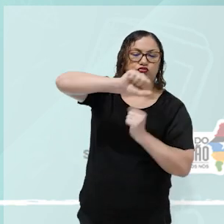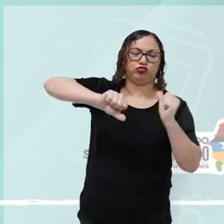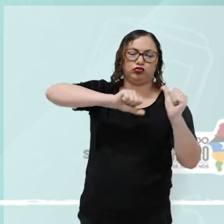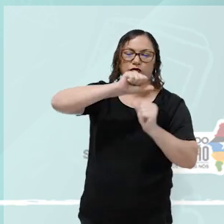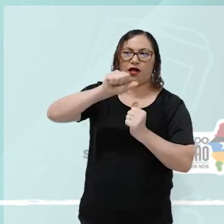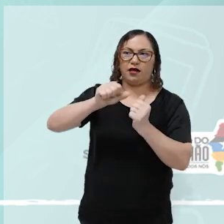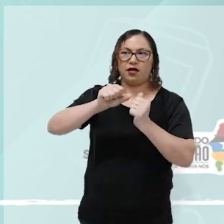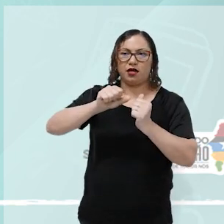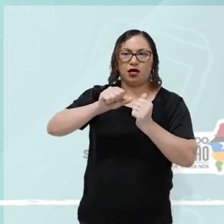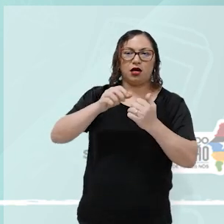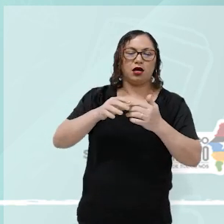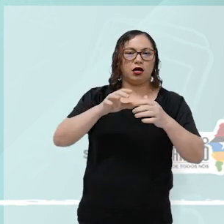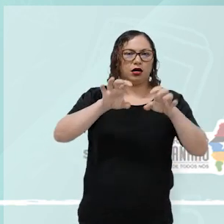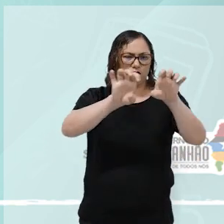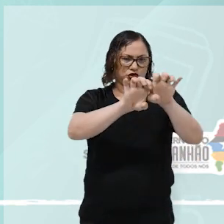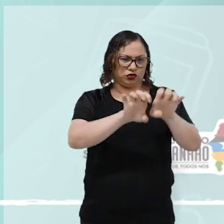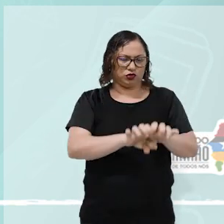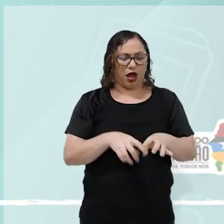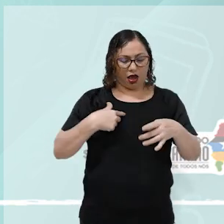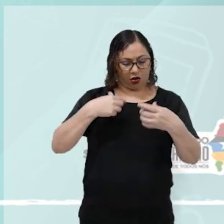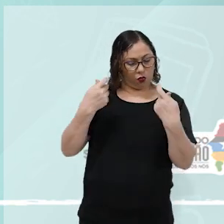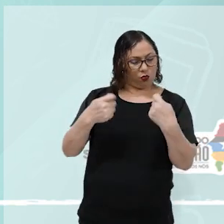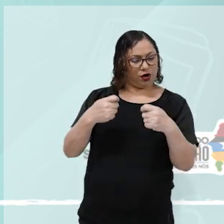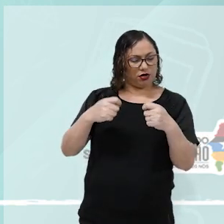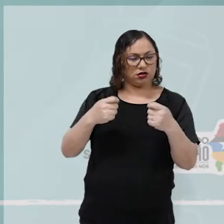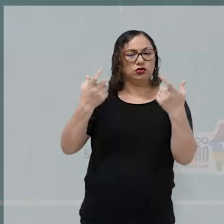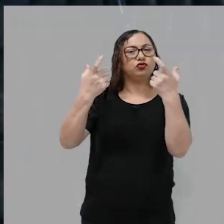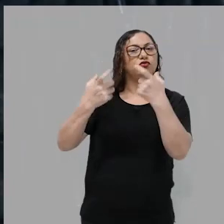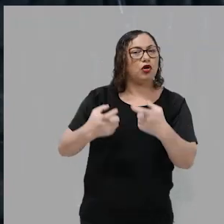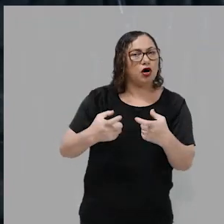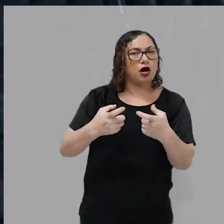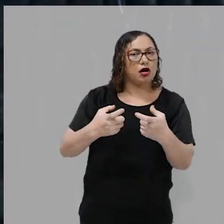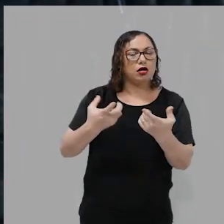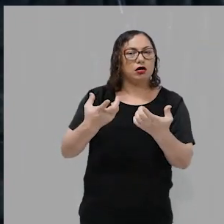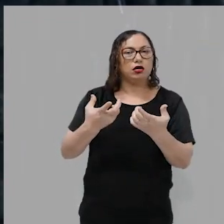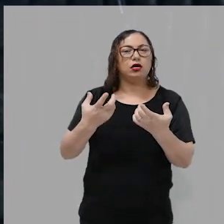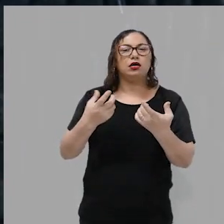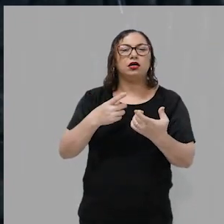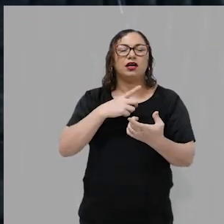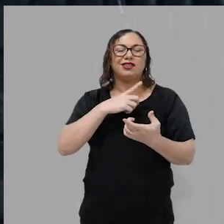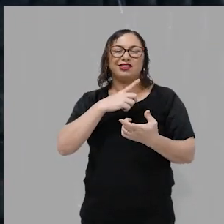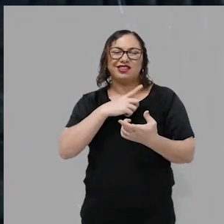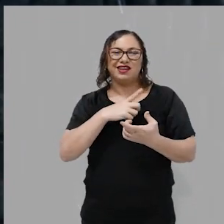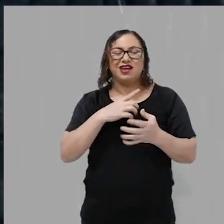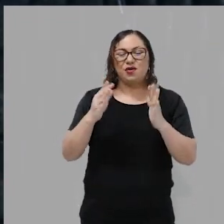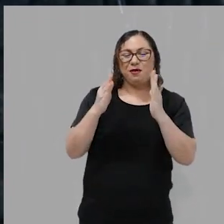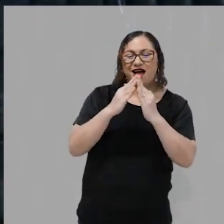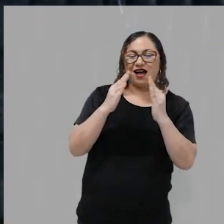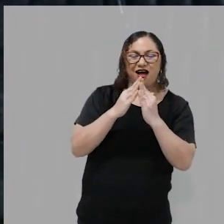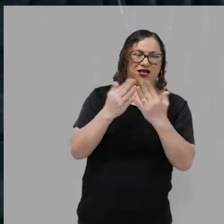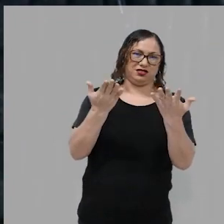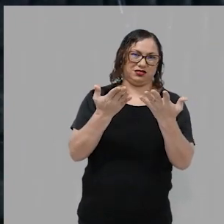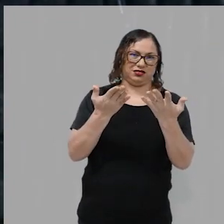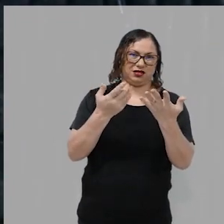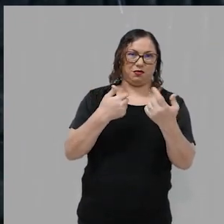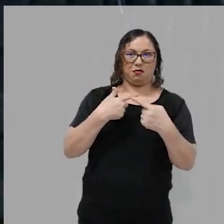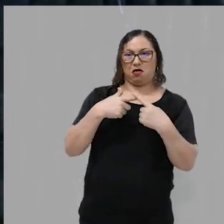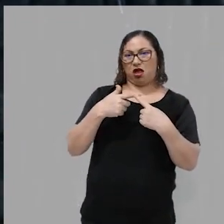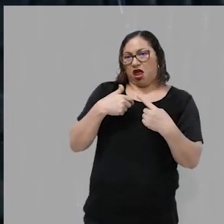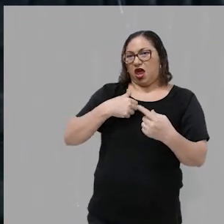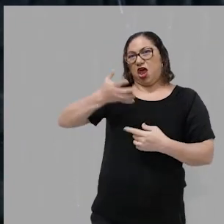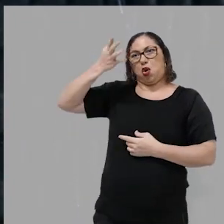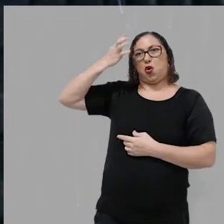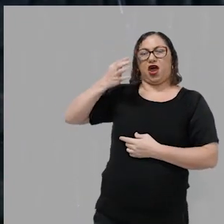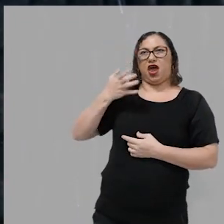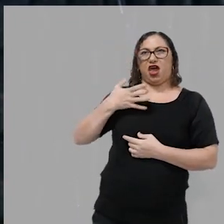foi física. Eu preciso de um local onde eu tenho uma casa para morar. Eu preciso de um arquiteto para construir, porque eu sou rei. Eu não vou construir